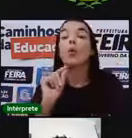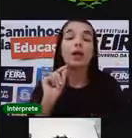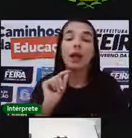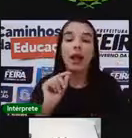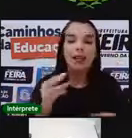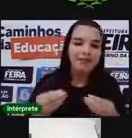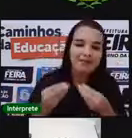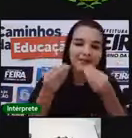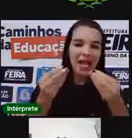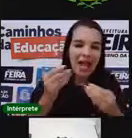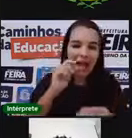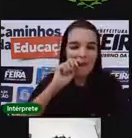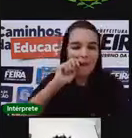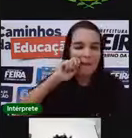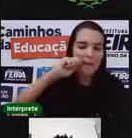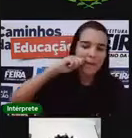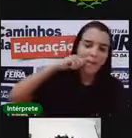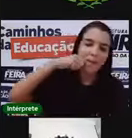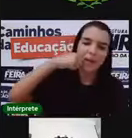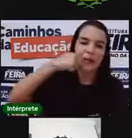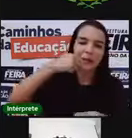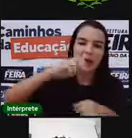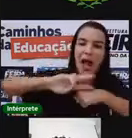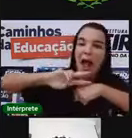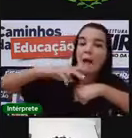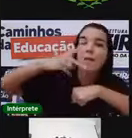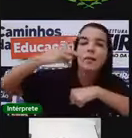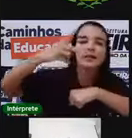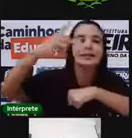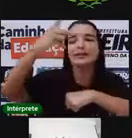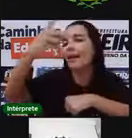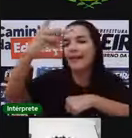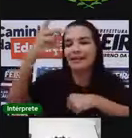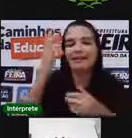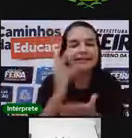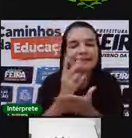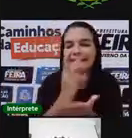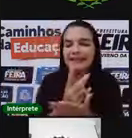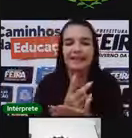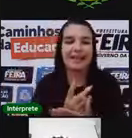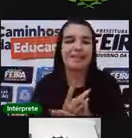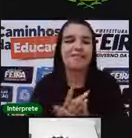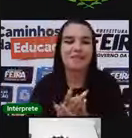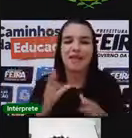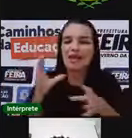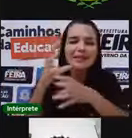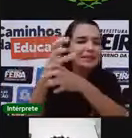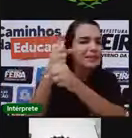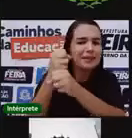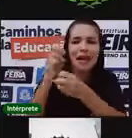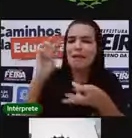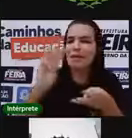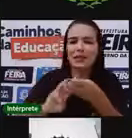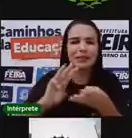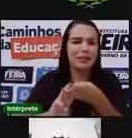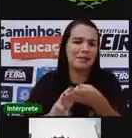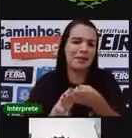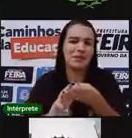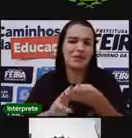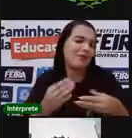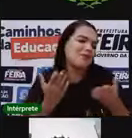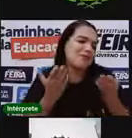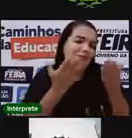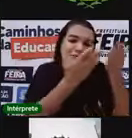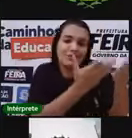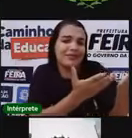ou é a subtração, e aumentar a quantidade de pães. Olha, a adição. A matemática está posta aí,